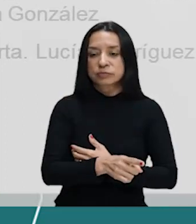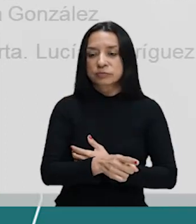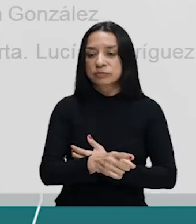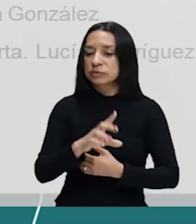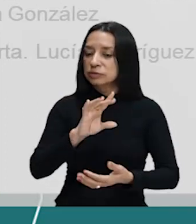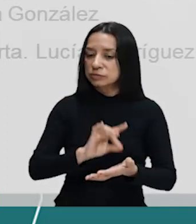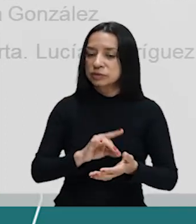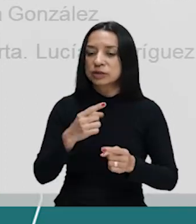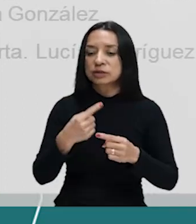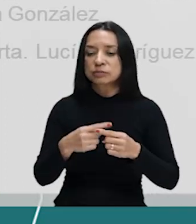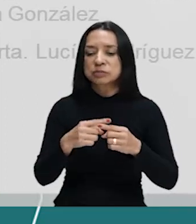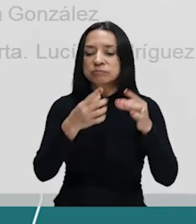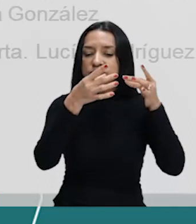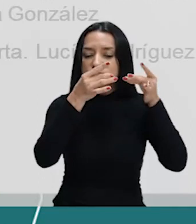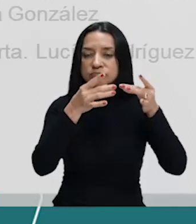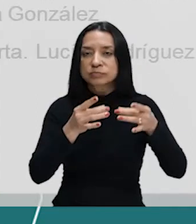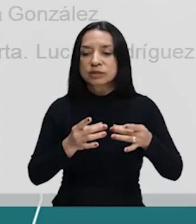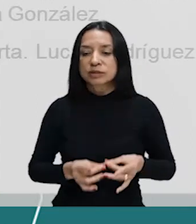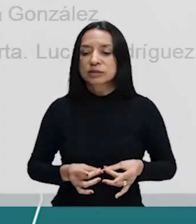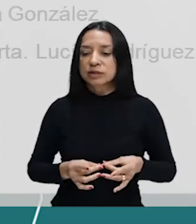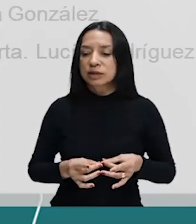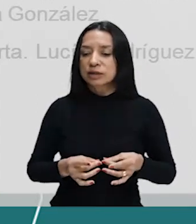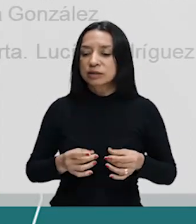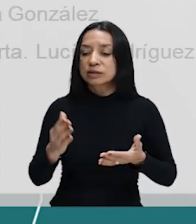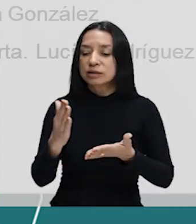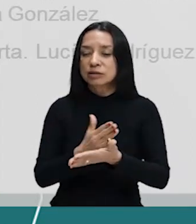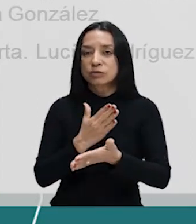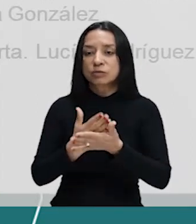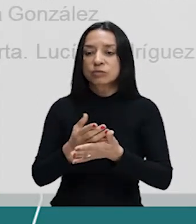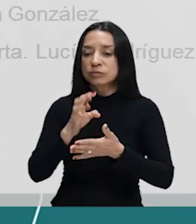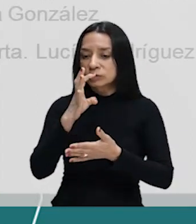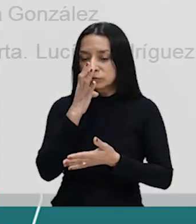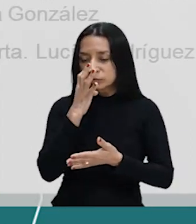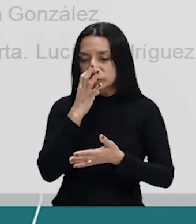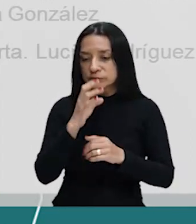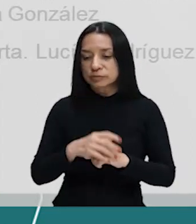exatamente por conta desses detalhes, dessas pequenas observações,